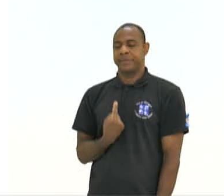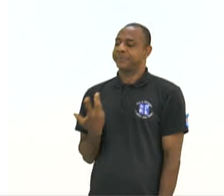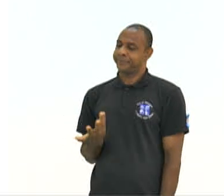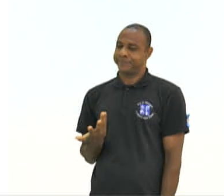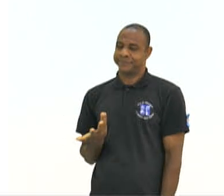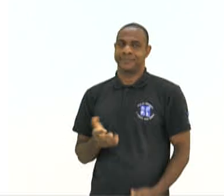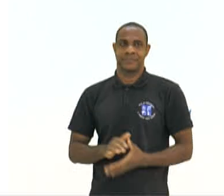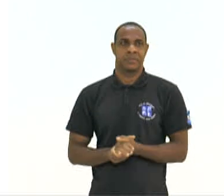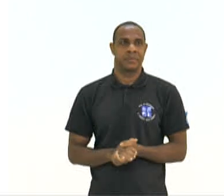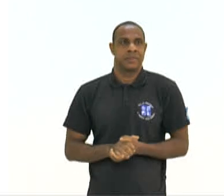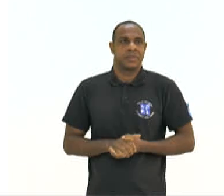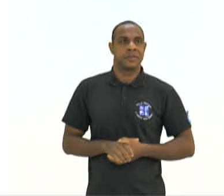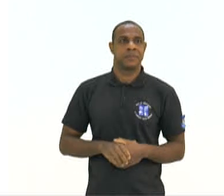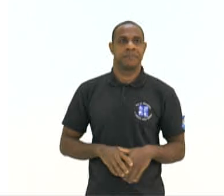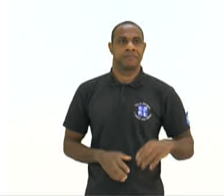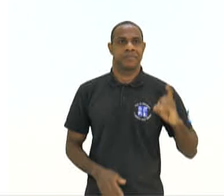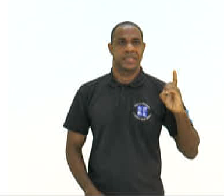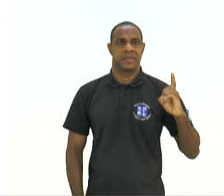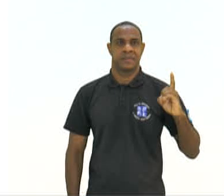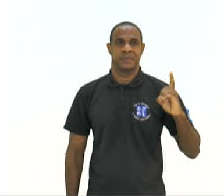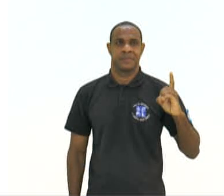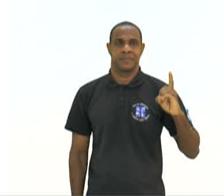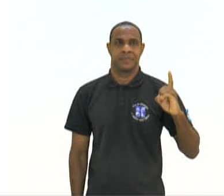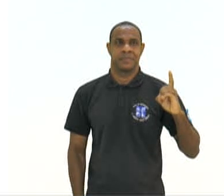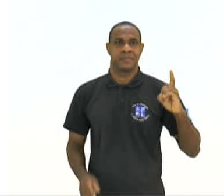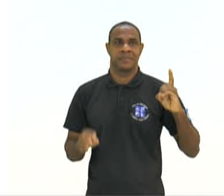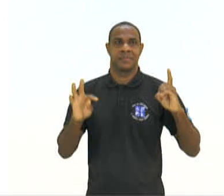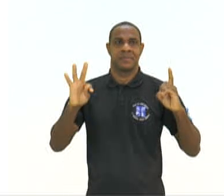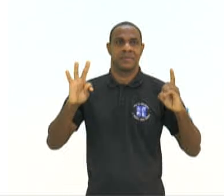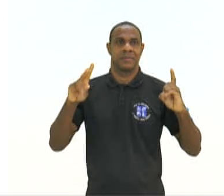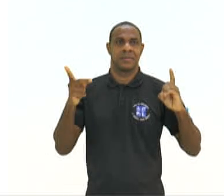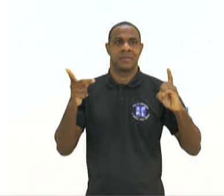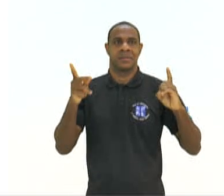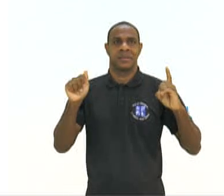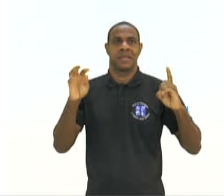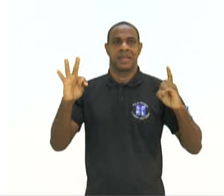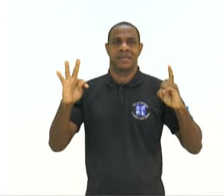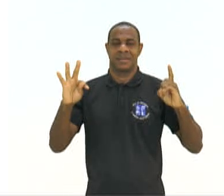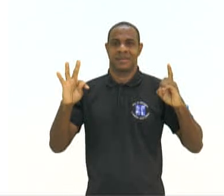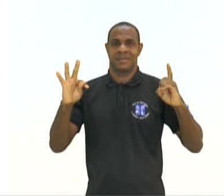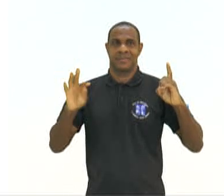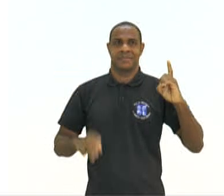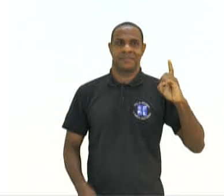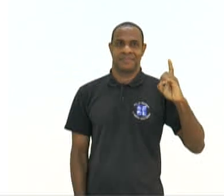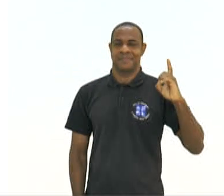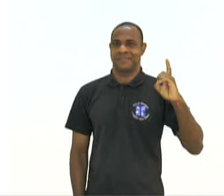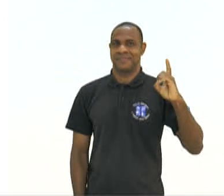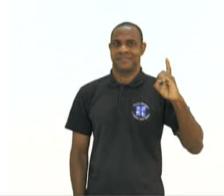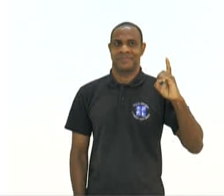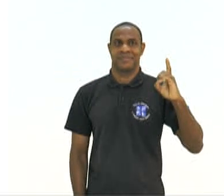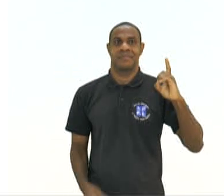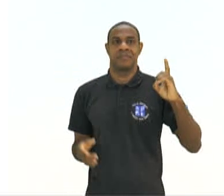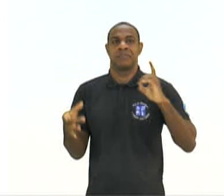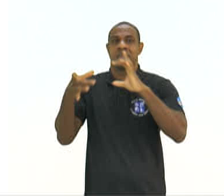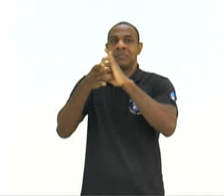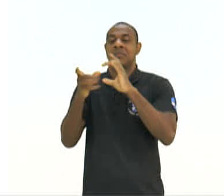Adults usually like extra games that incorporate music, competition and realism. That faz alusão aos